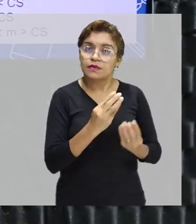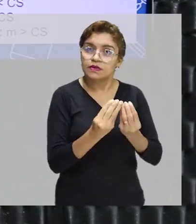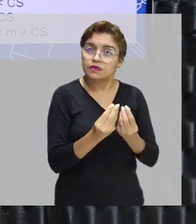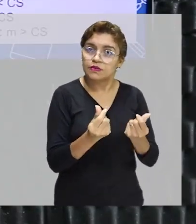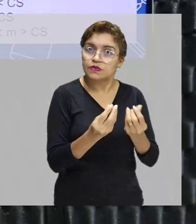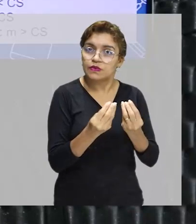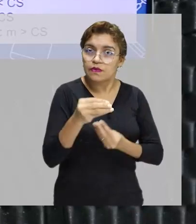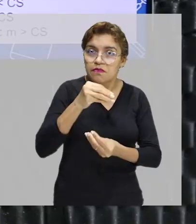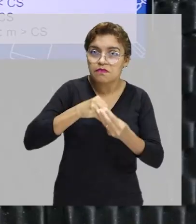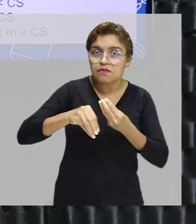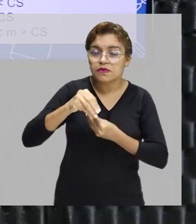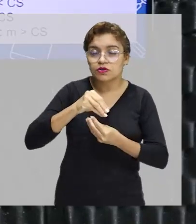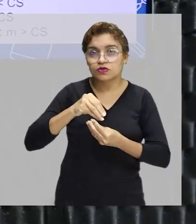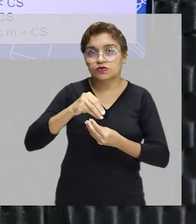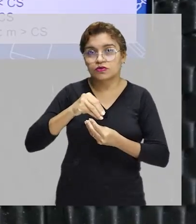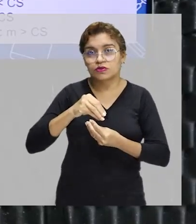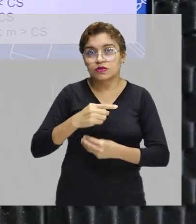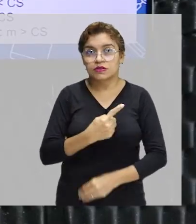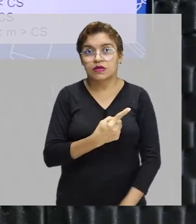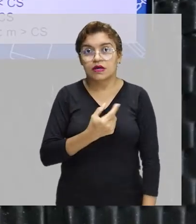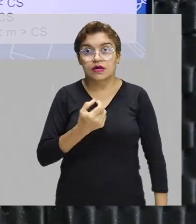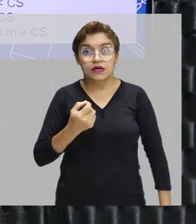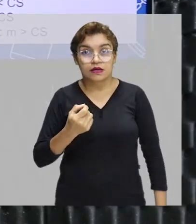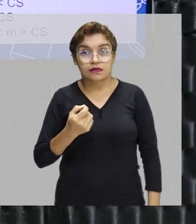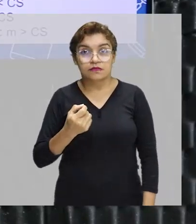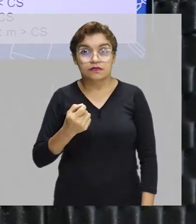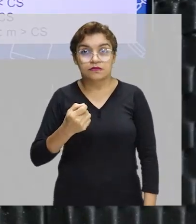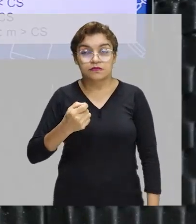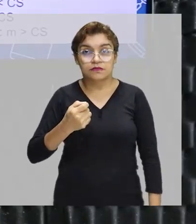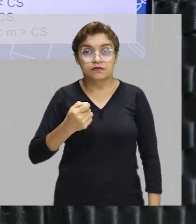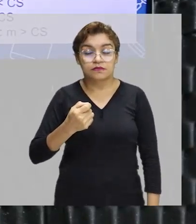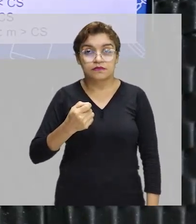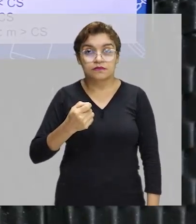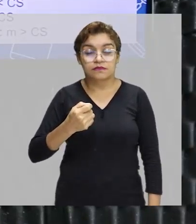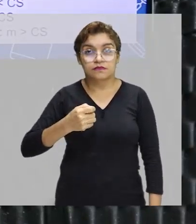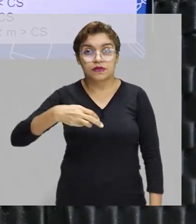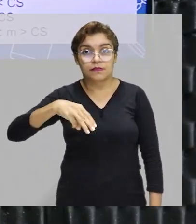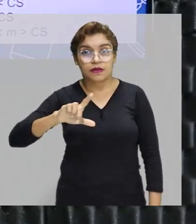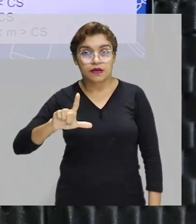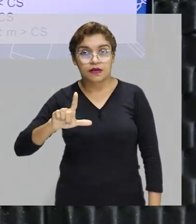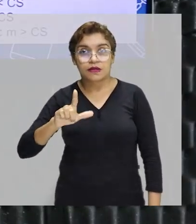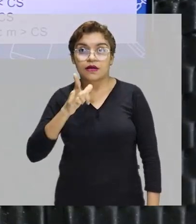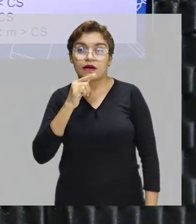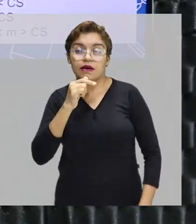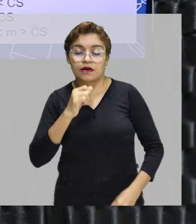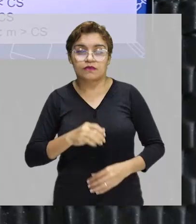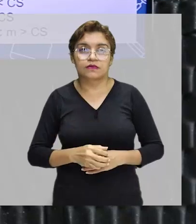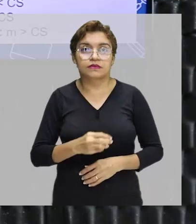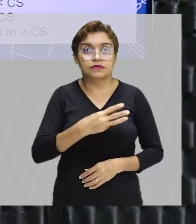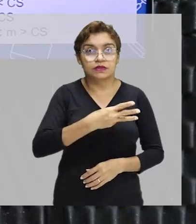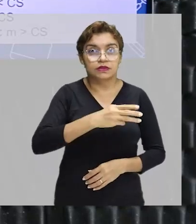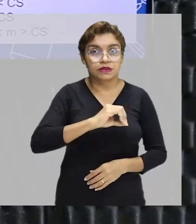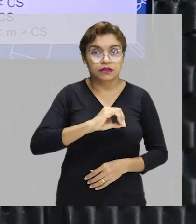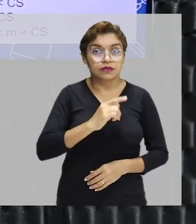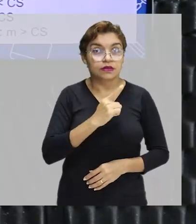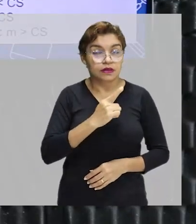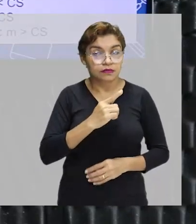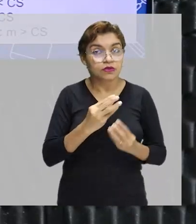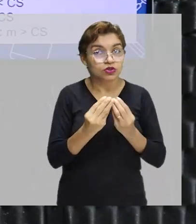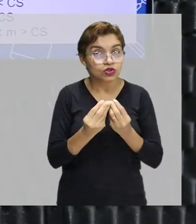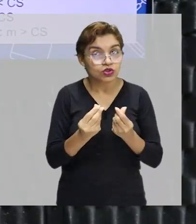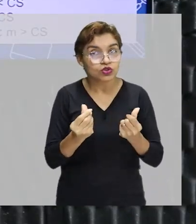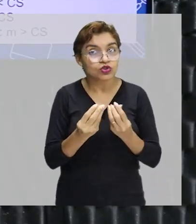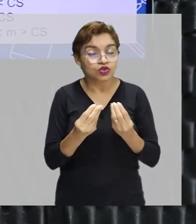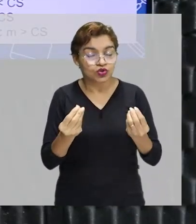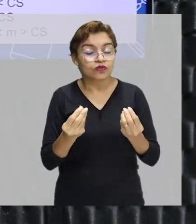e misturarmos a 100 gramas de água, a 100 ml de água, o que vai acontecer? 30 gramas vai dissolver.